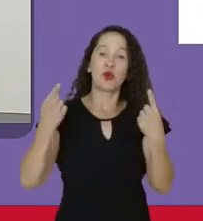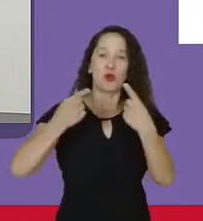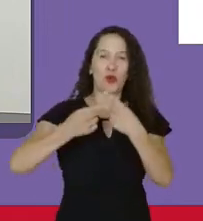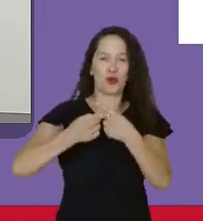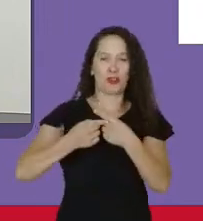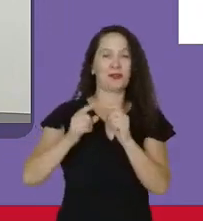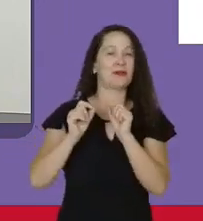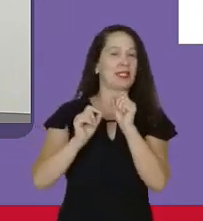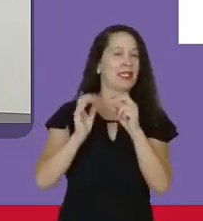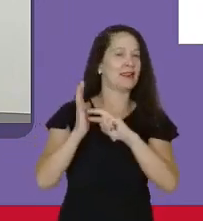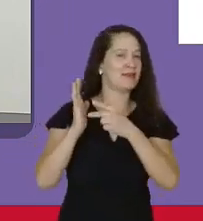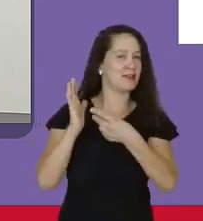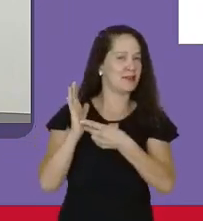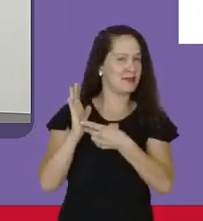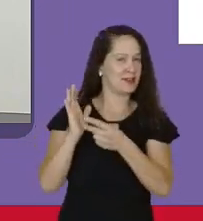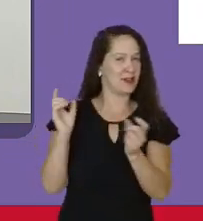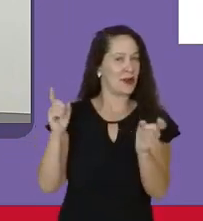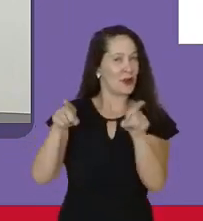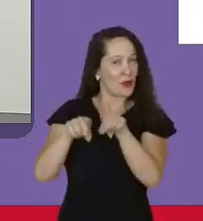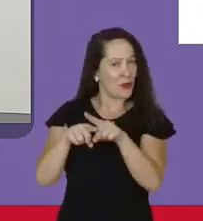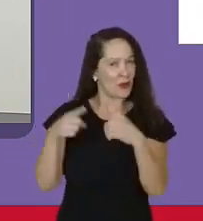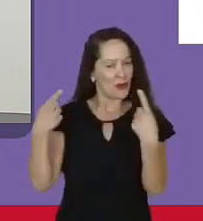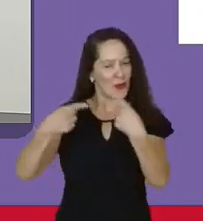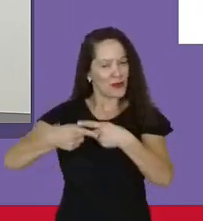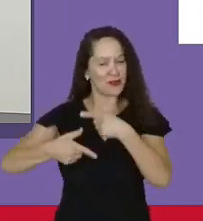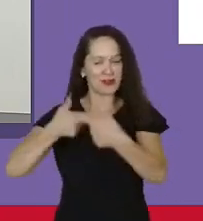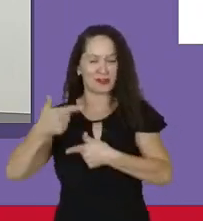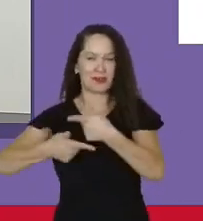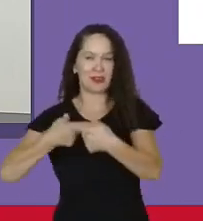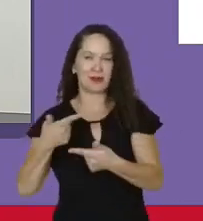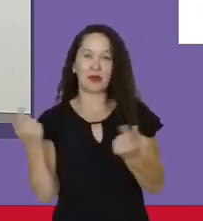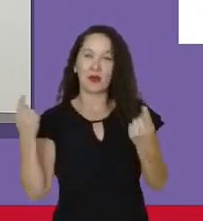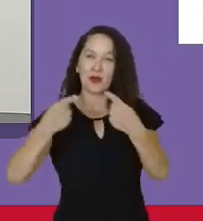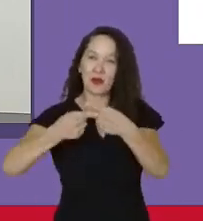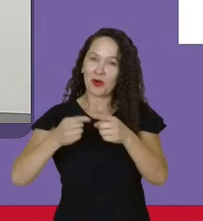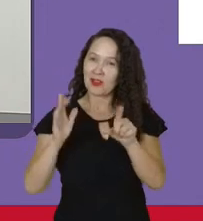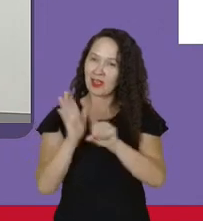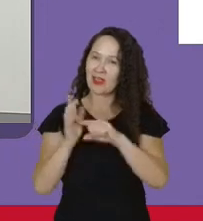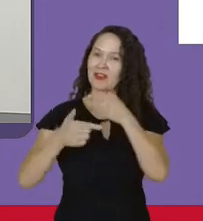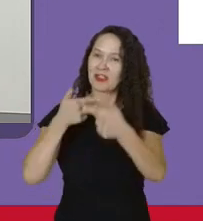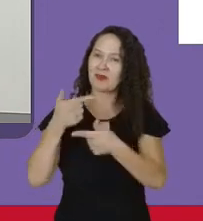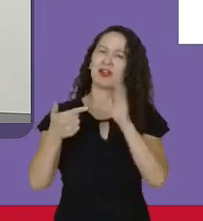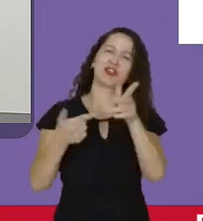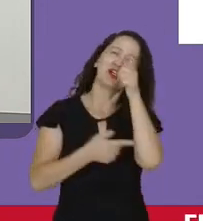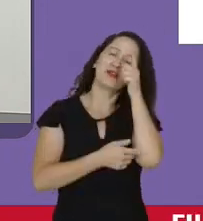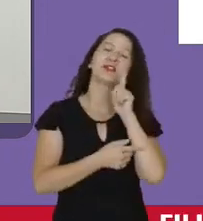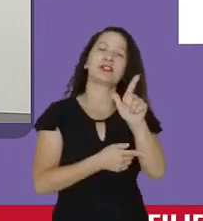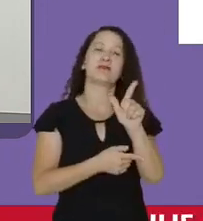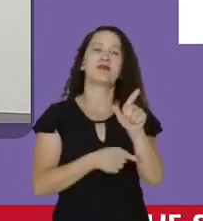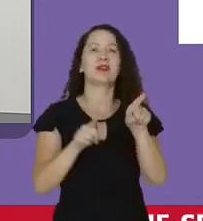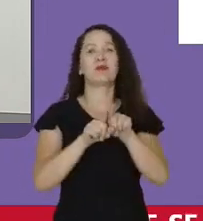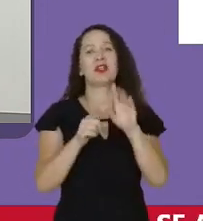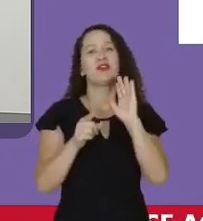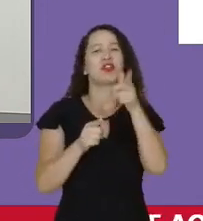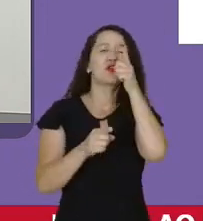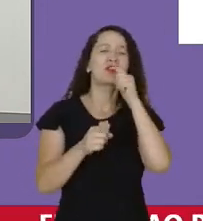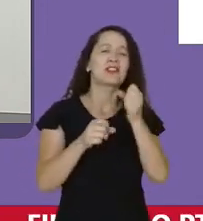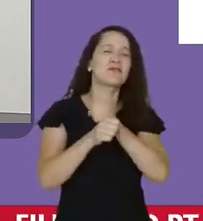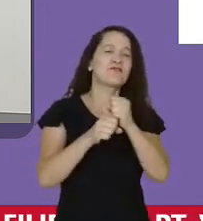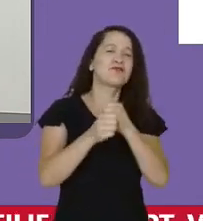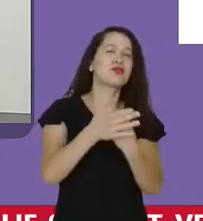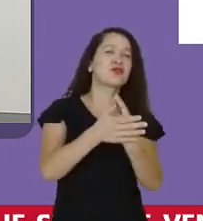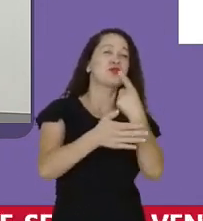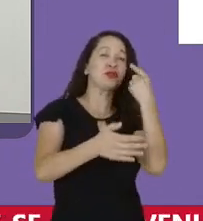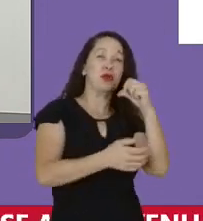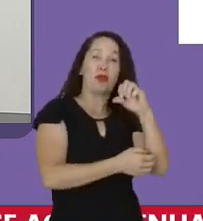Por que contra-reforma? Porque ela é contra a classe trabalhadora, ela é contra tudo aquilo que a gente já tinha adquirido, inclusive direitos conquistados há mais